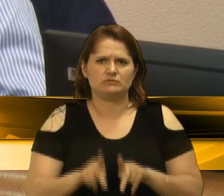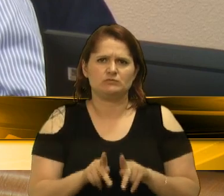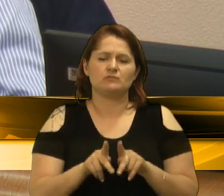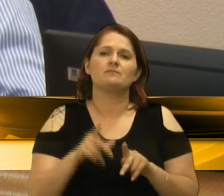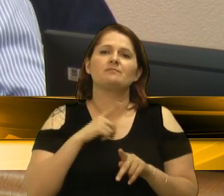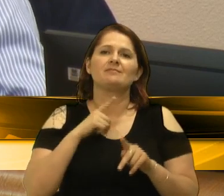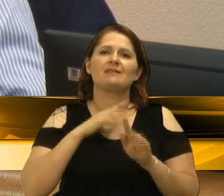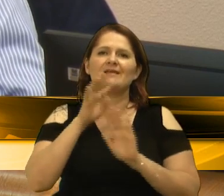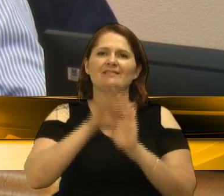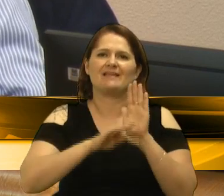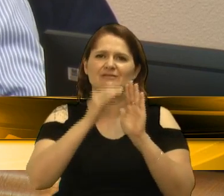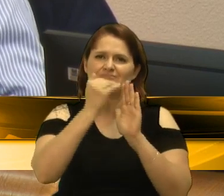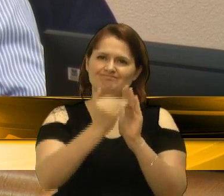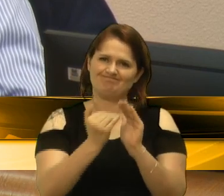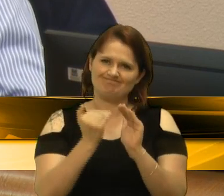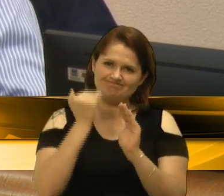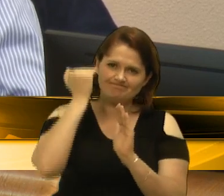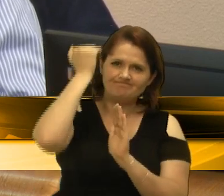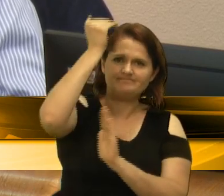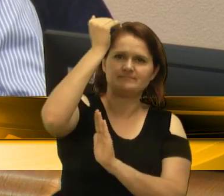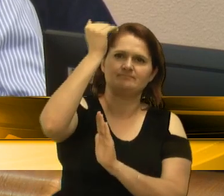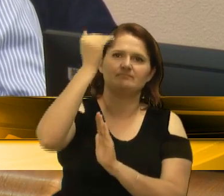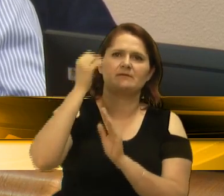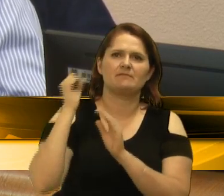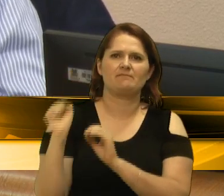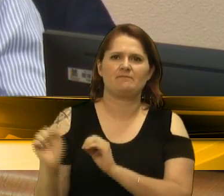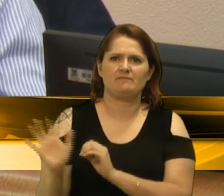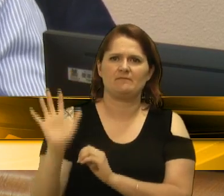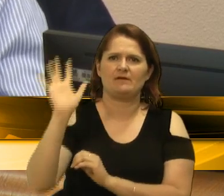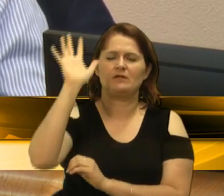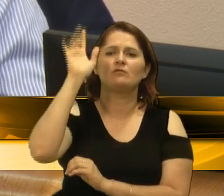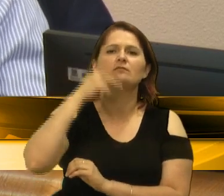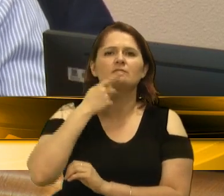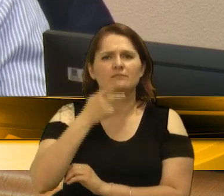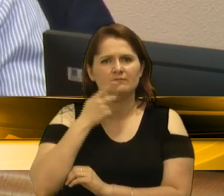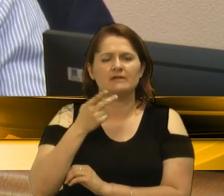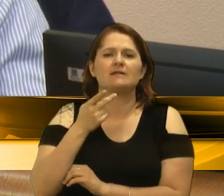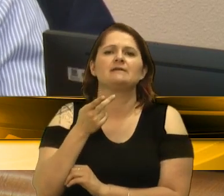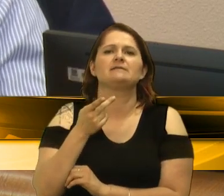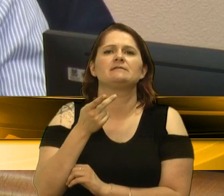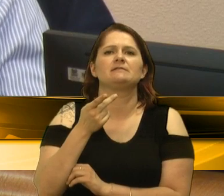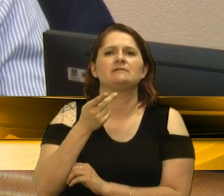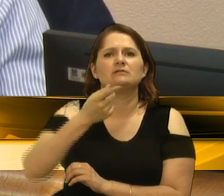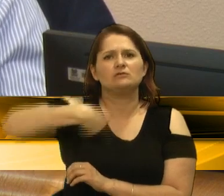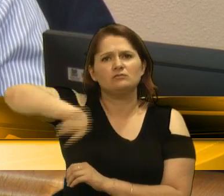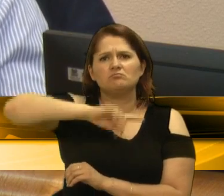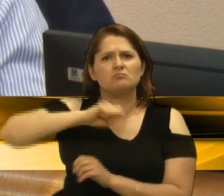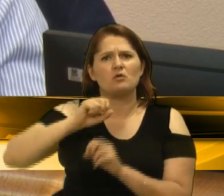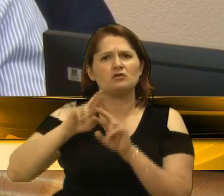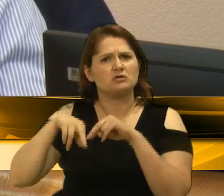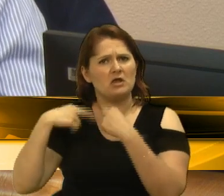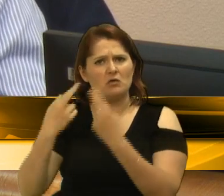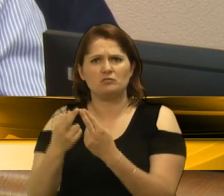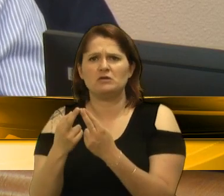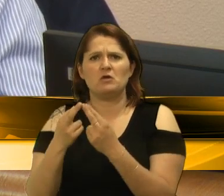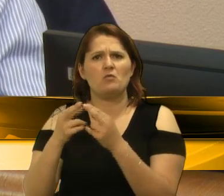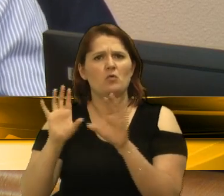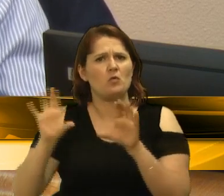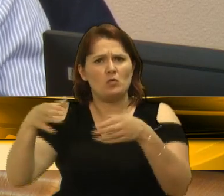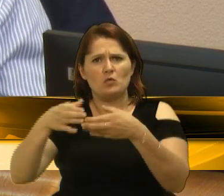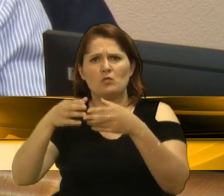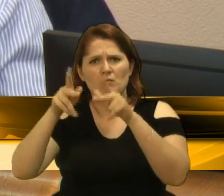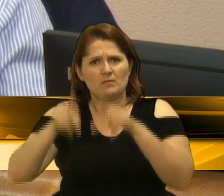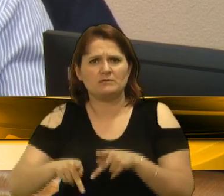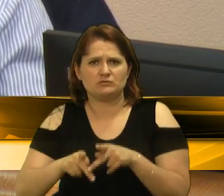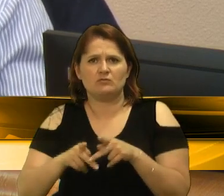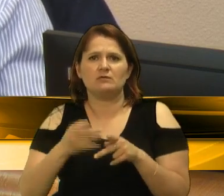forma parcimoniosa, os limites e condições para seu exercício, quais sejam reunir-se pacificamente, sem armas, que não frustrem outra